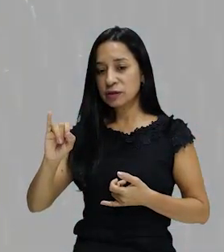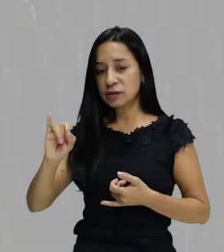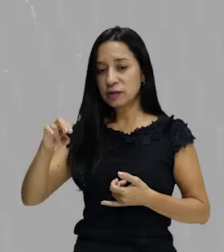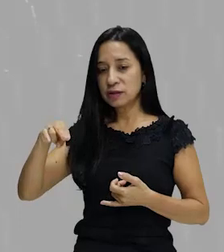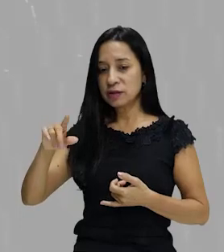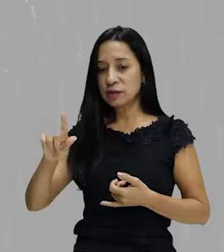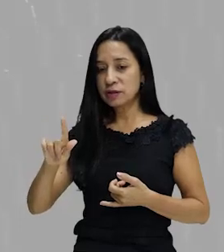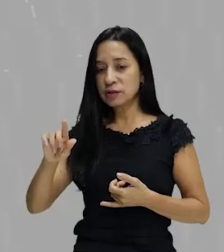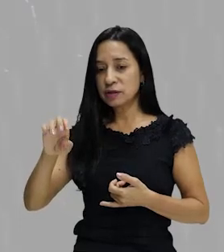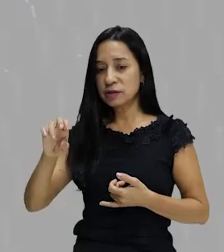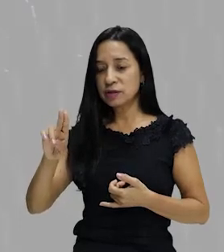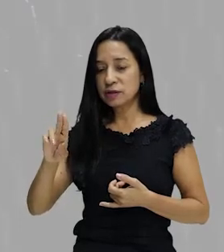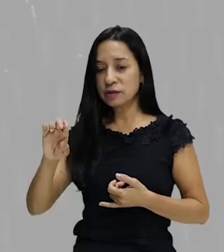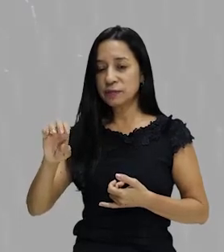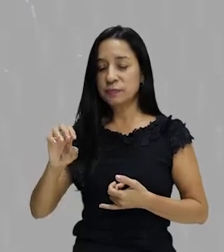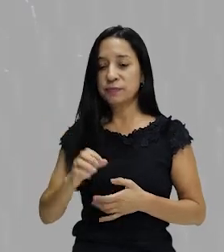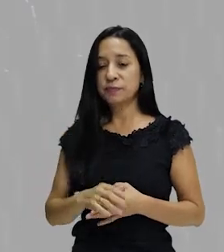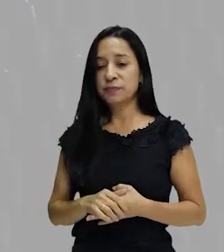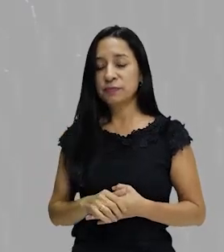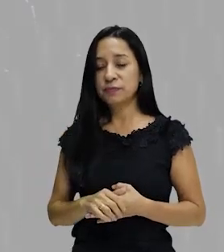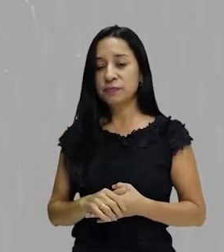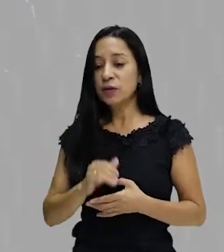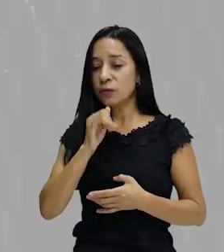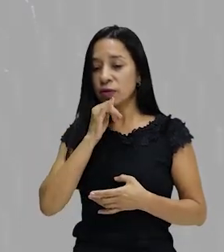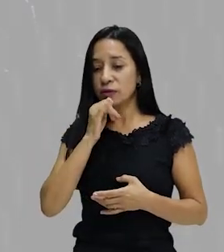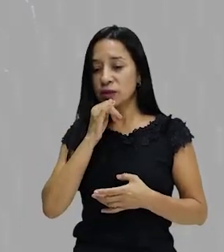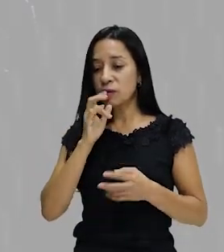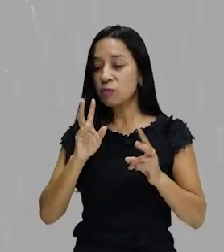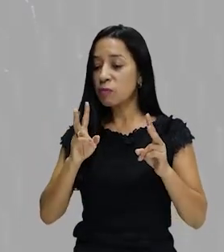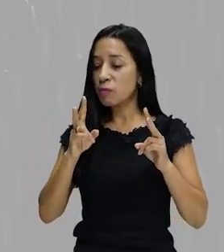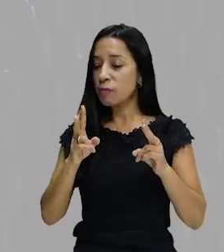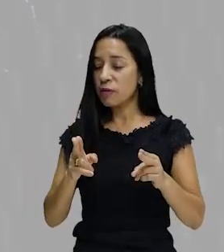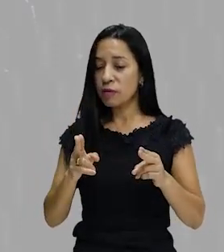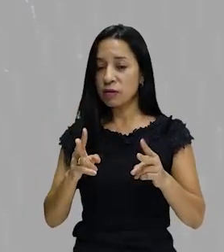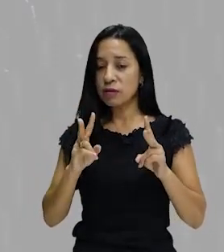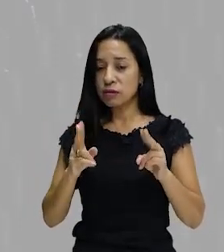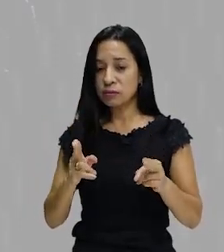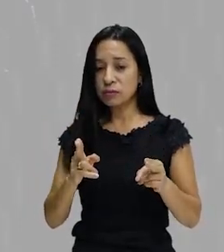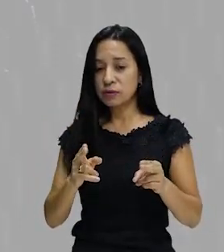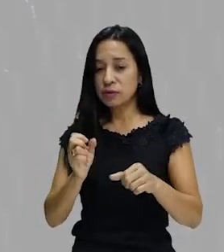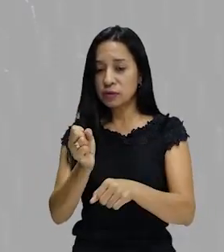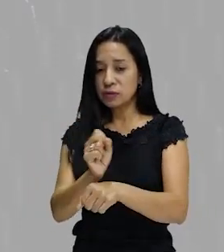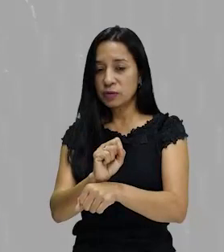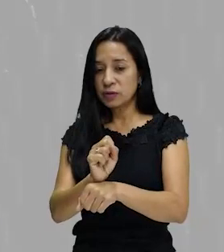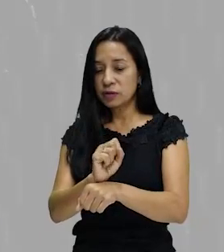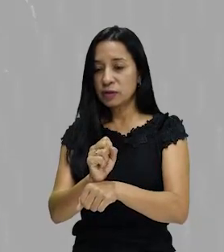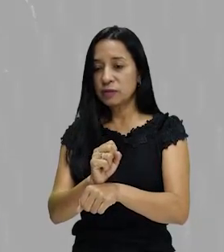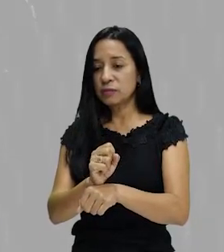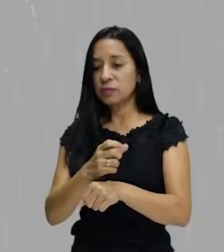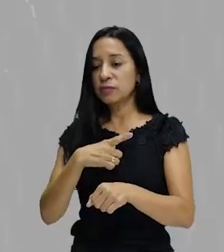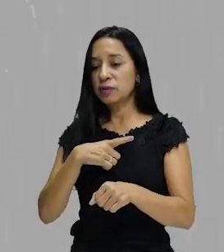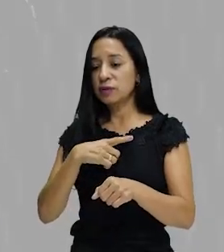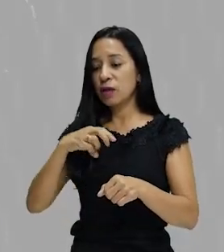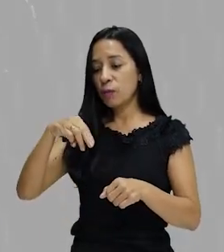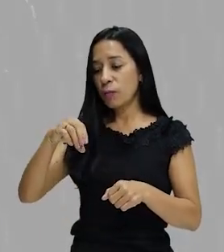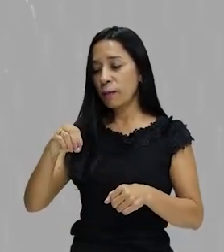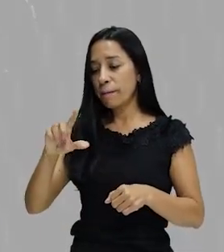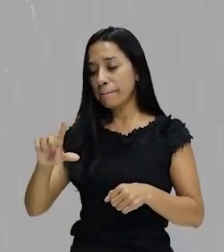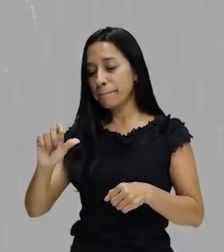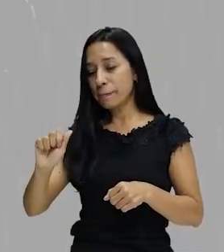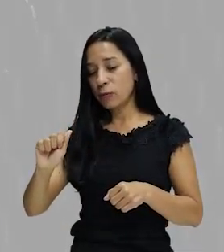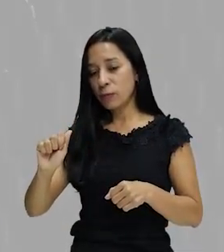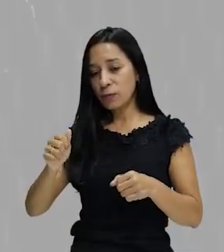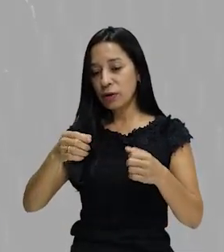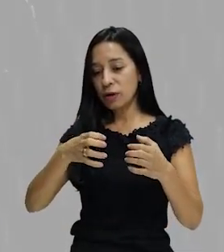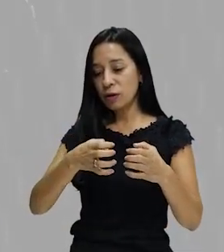exemplo que é semelhante ao carrinho, né? Então, o carrinho, mais uma vez, ela tem uma mola, essa mola ela é comprimida